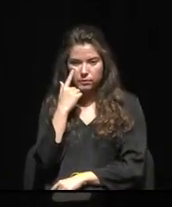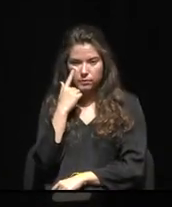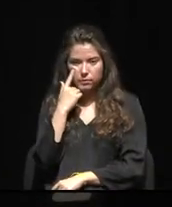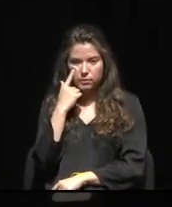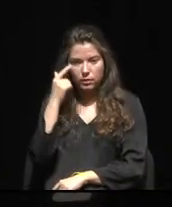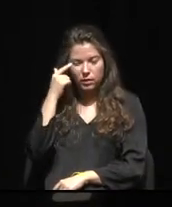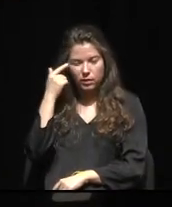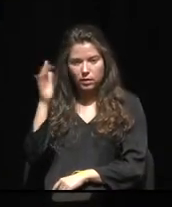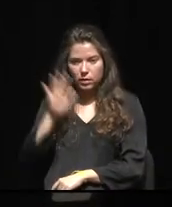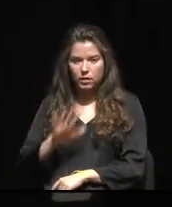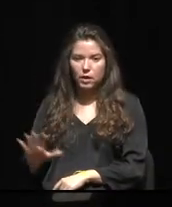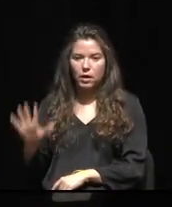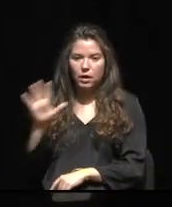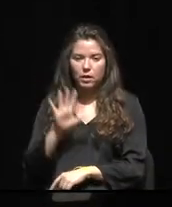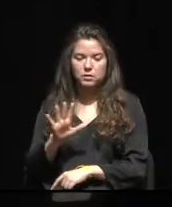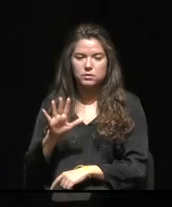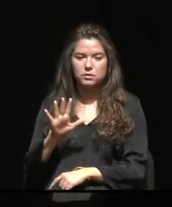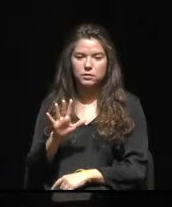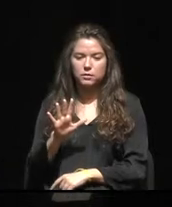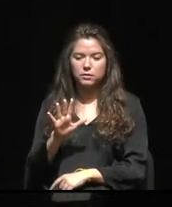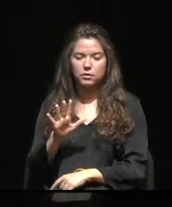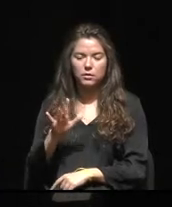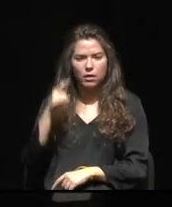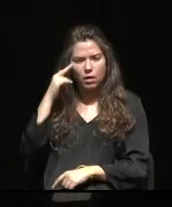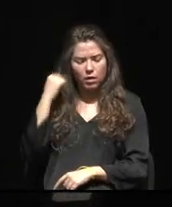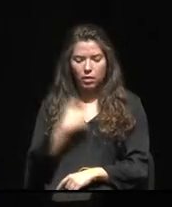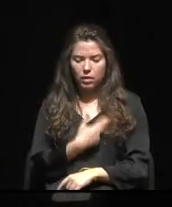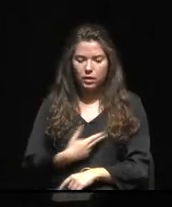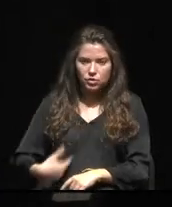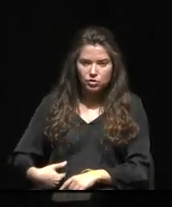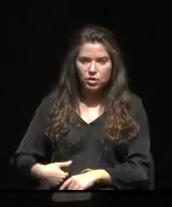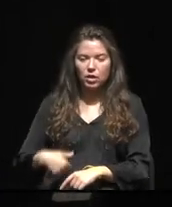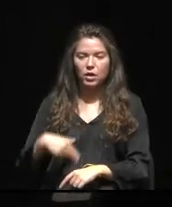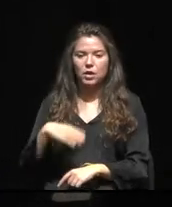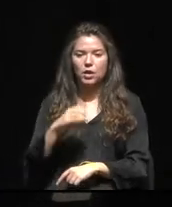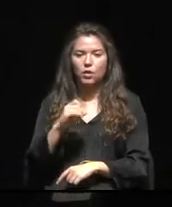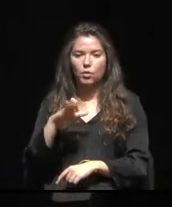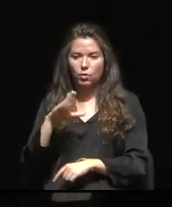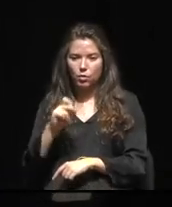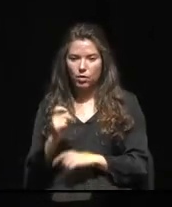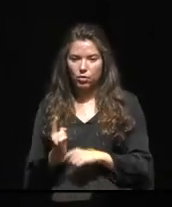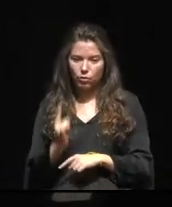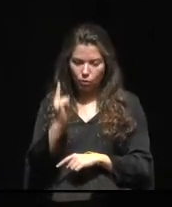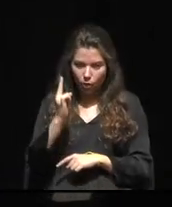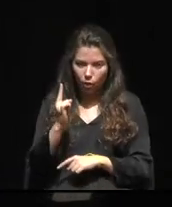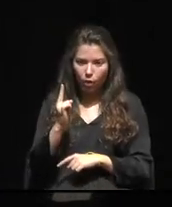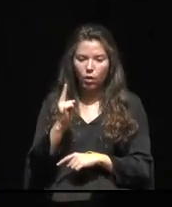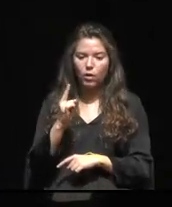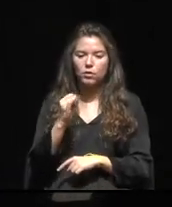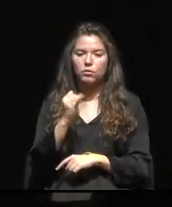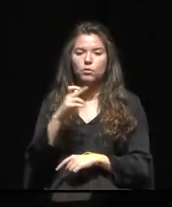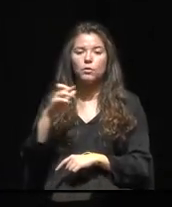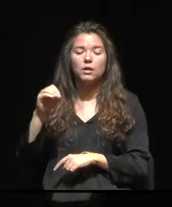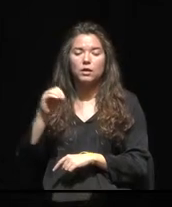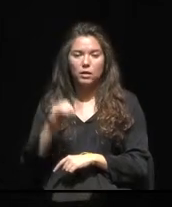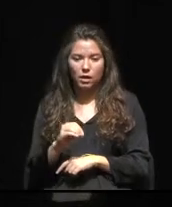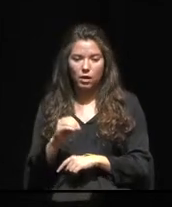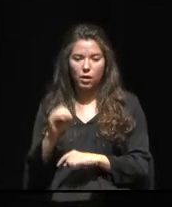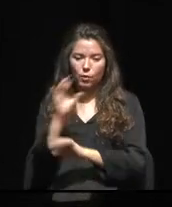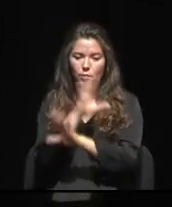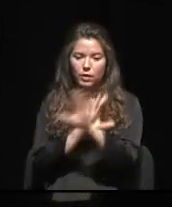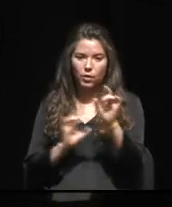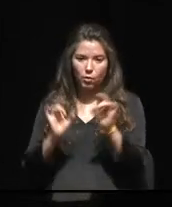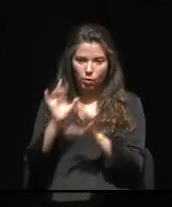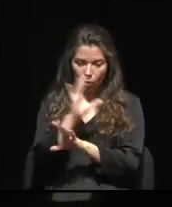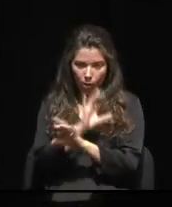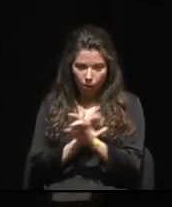Ásia isto falo da falo da China falo da coria do Norte no médio Oriente no irão na